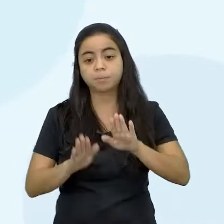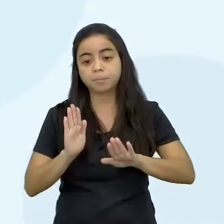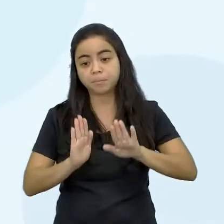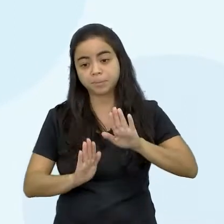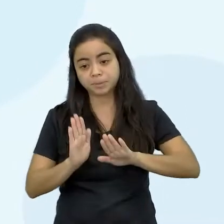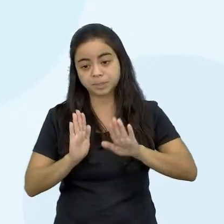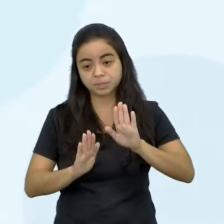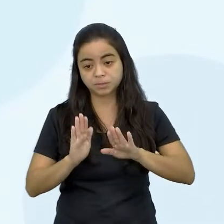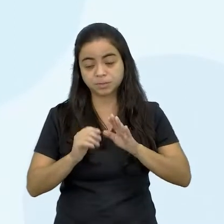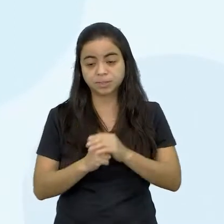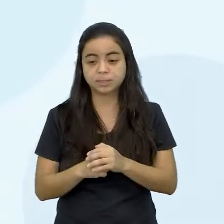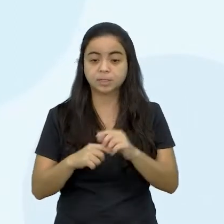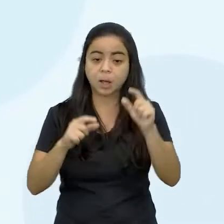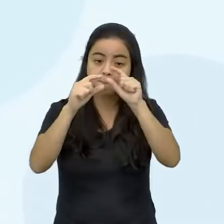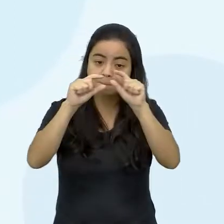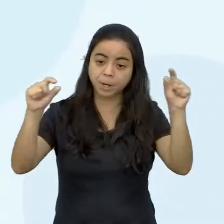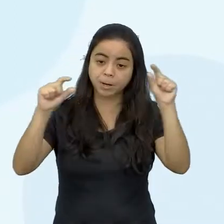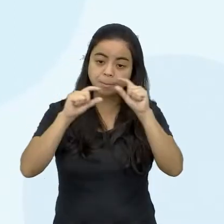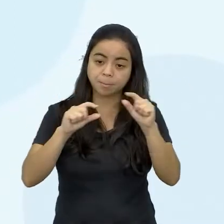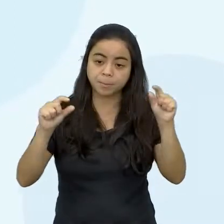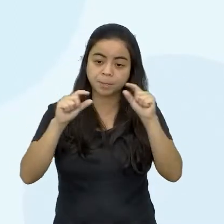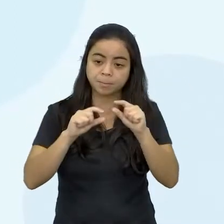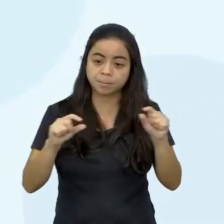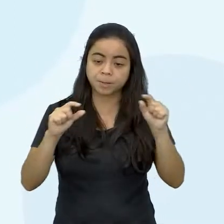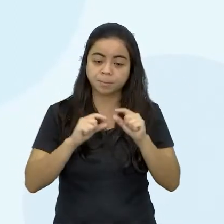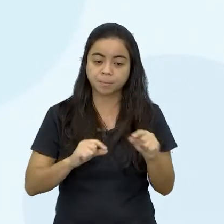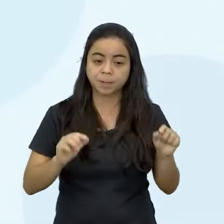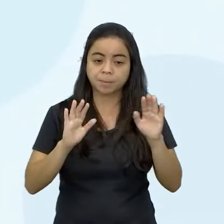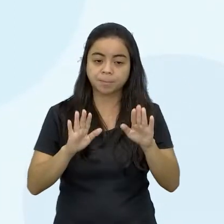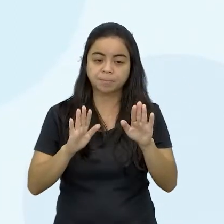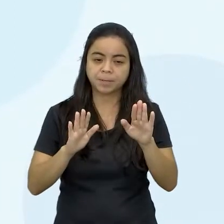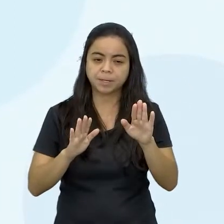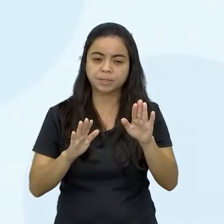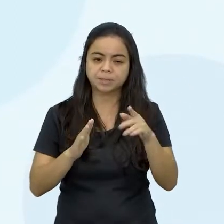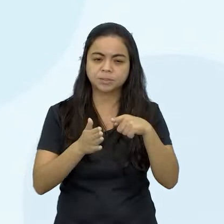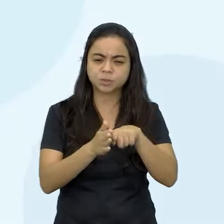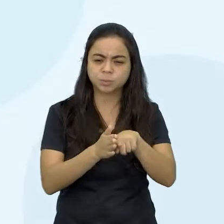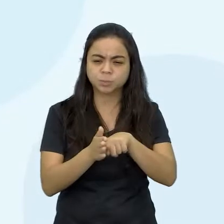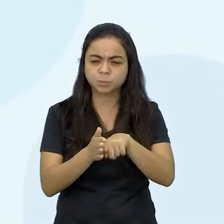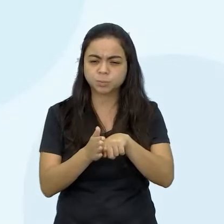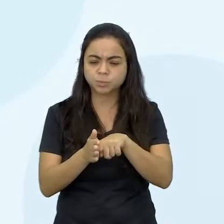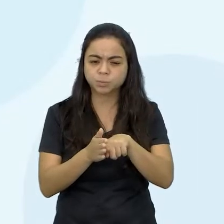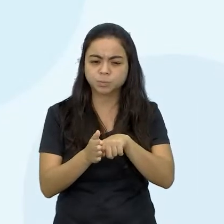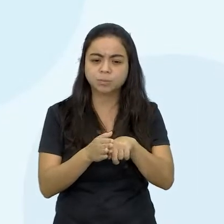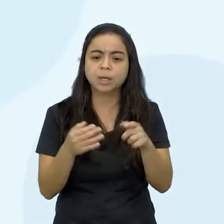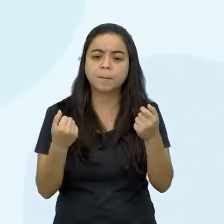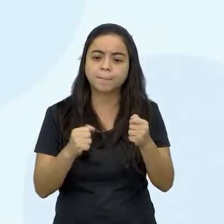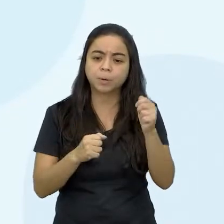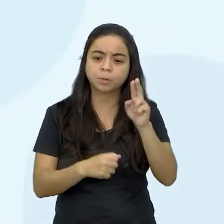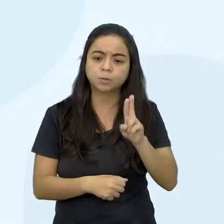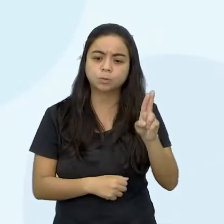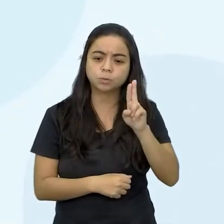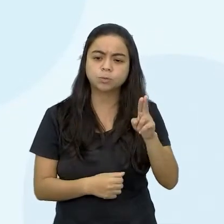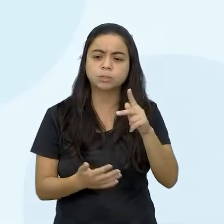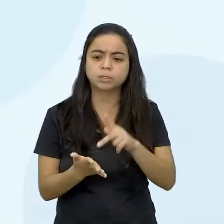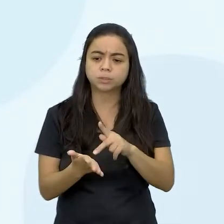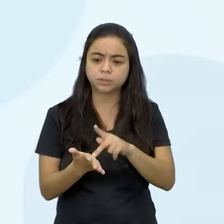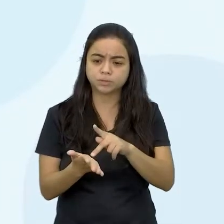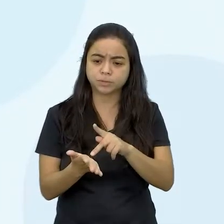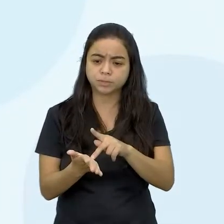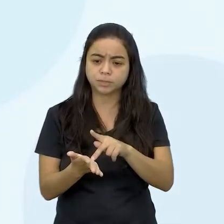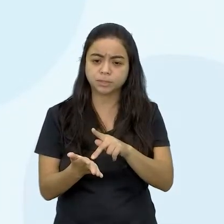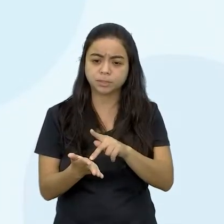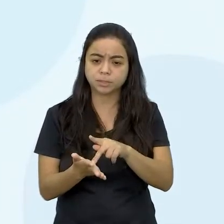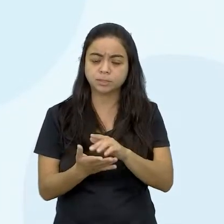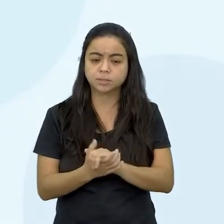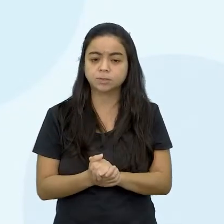de repente elas estão aí na citação mas são fontes que a gente De repente pode usar mesmo de verdade de